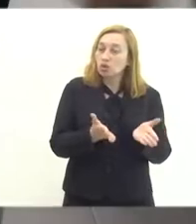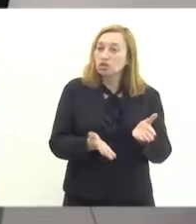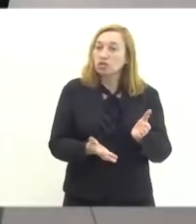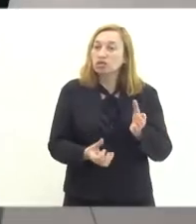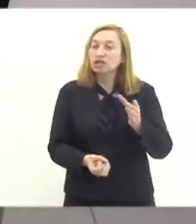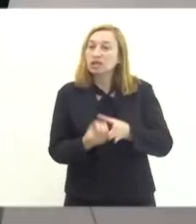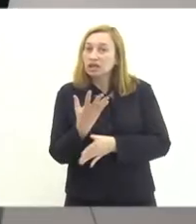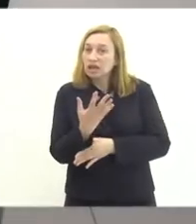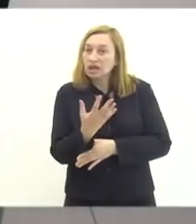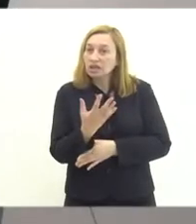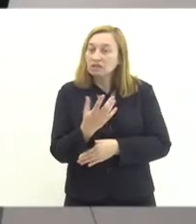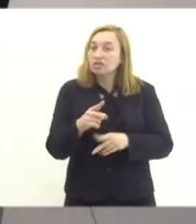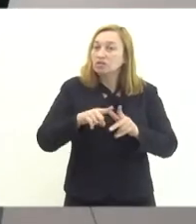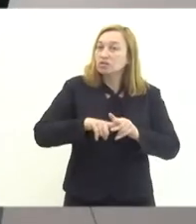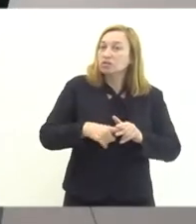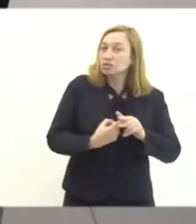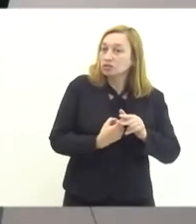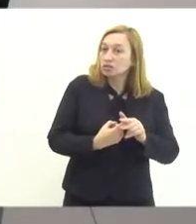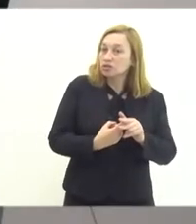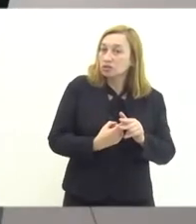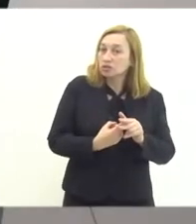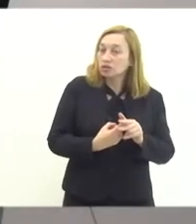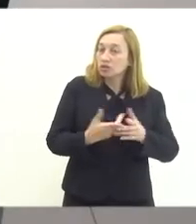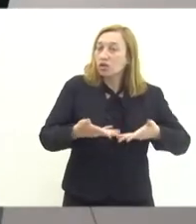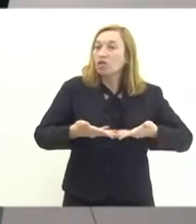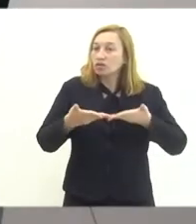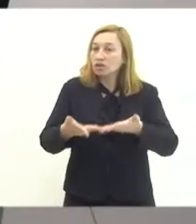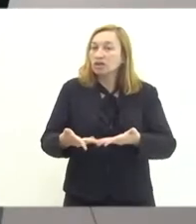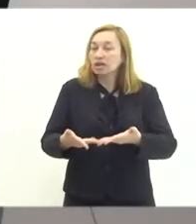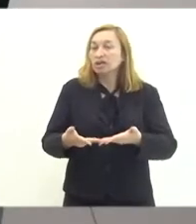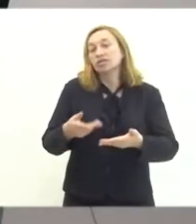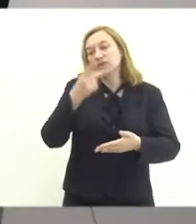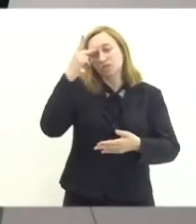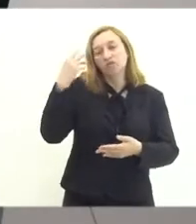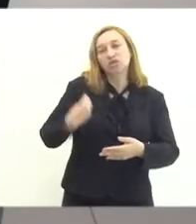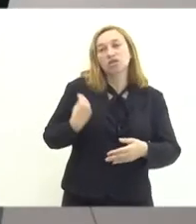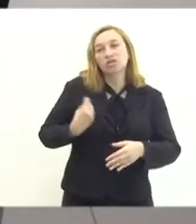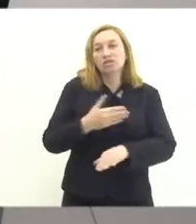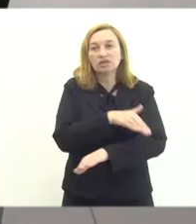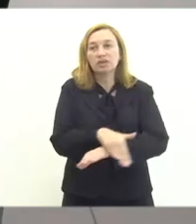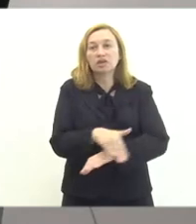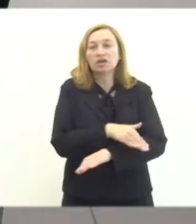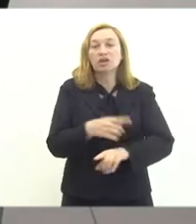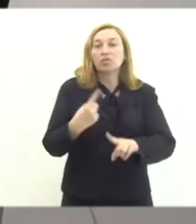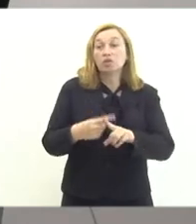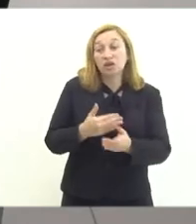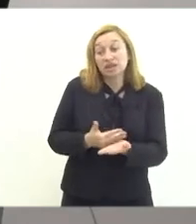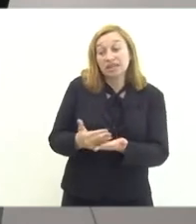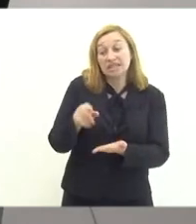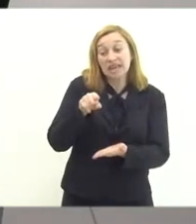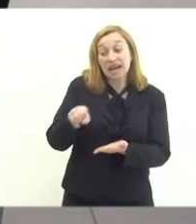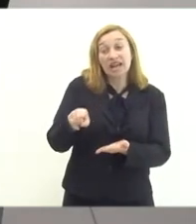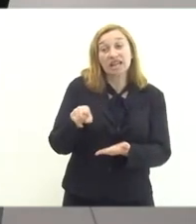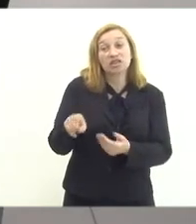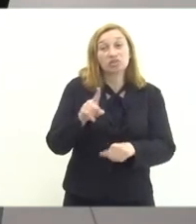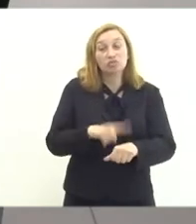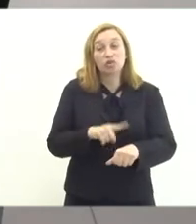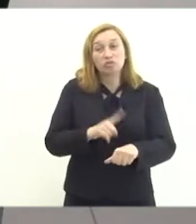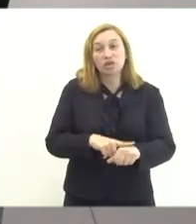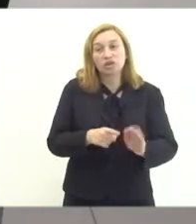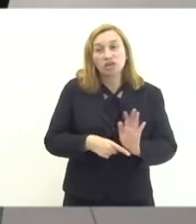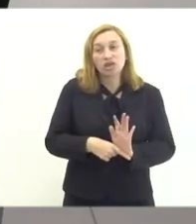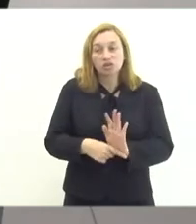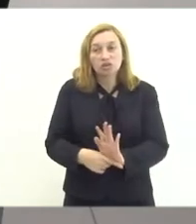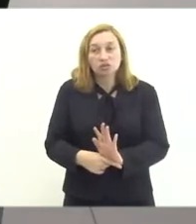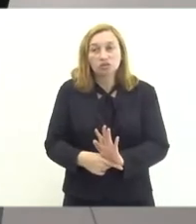construídos reformados e ofertados para população porque começa ali na assistência o